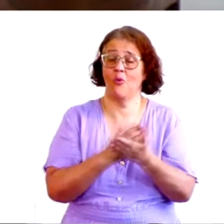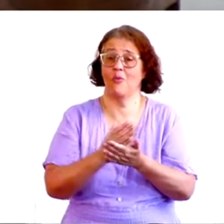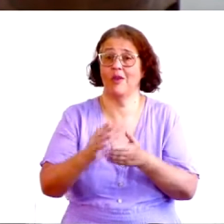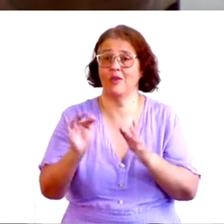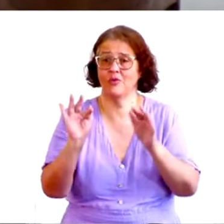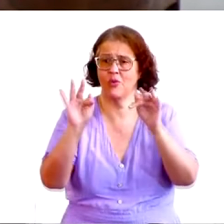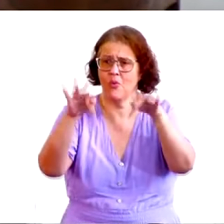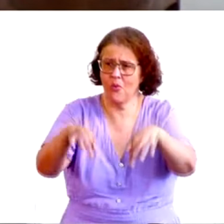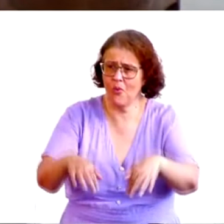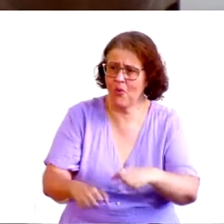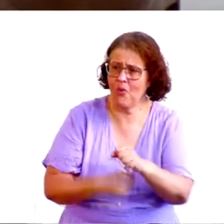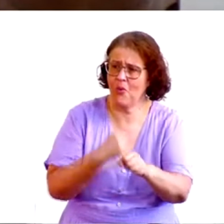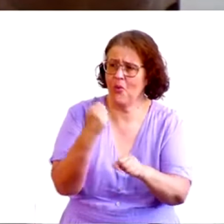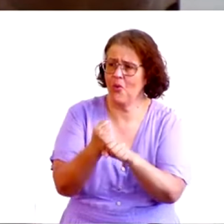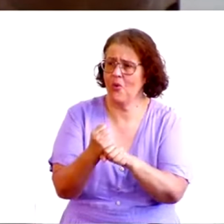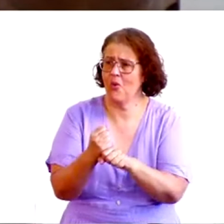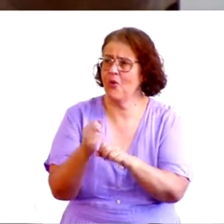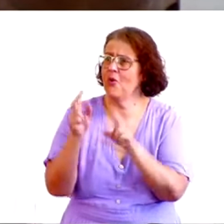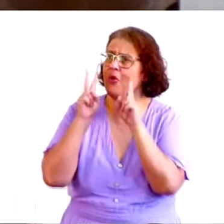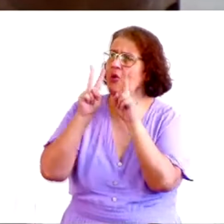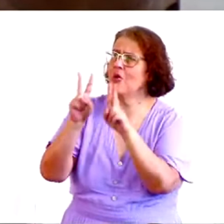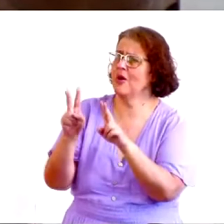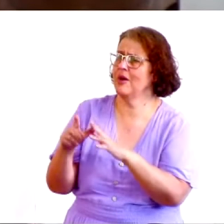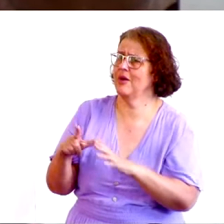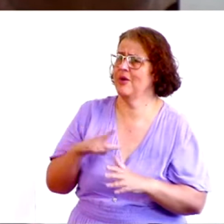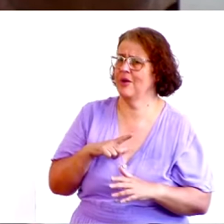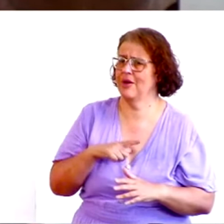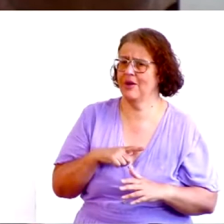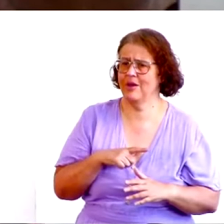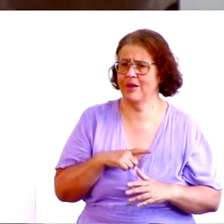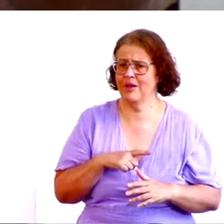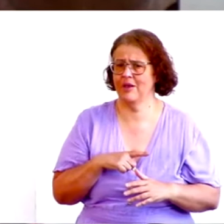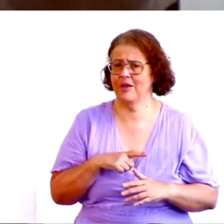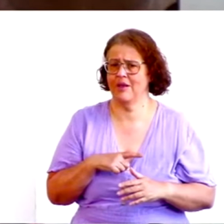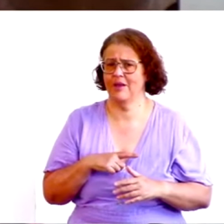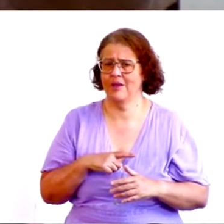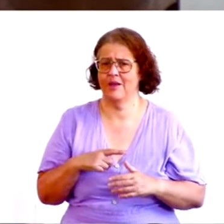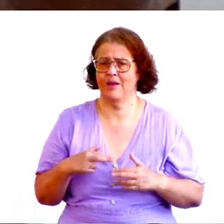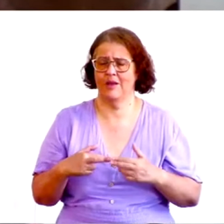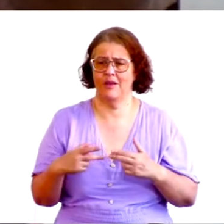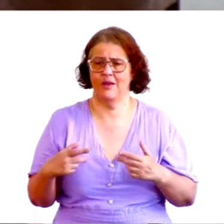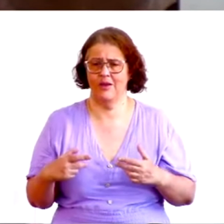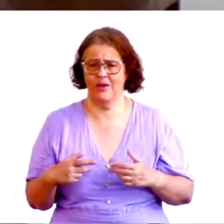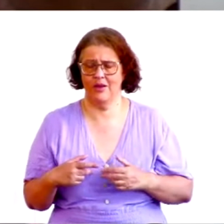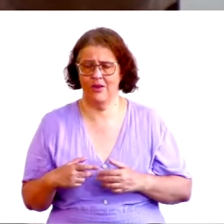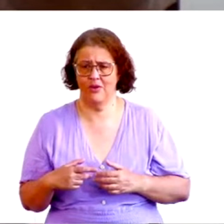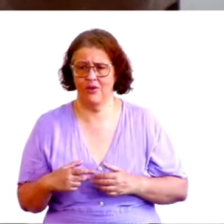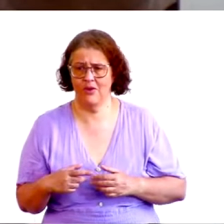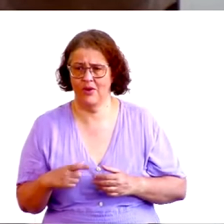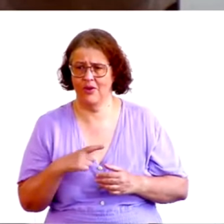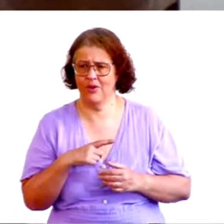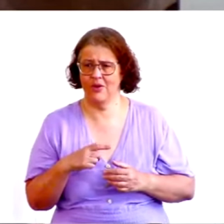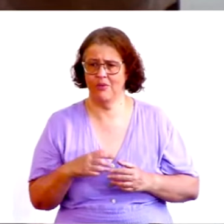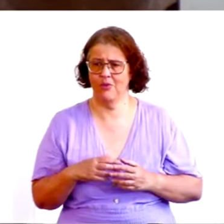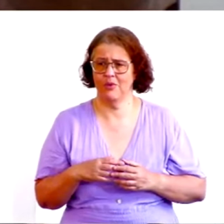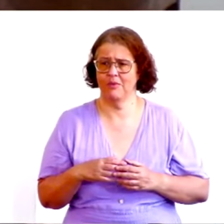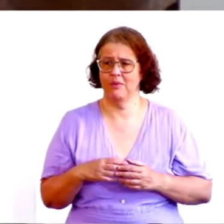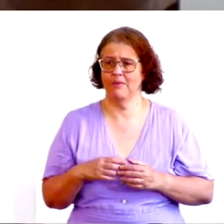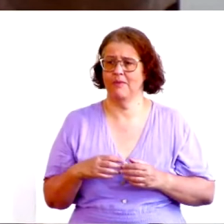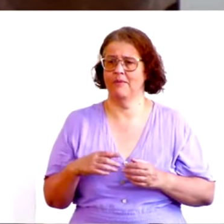olhando para um tempo de extremas subjetividades Como eu disse antes em que cada um tem a sua verdade